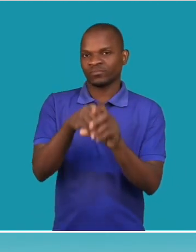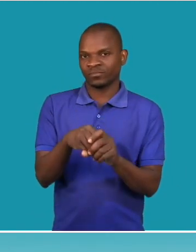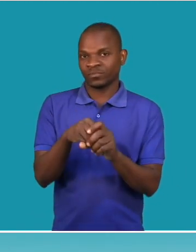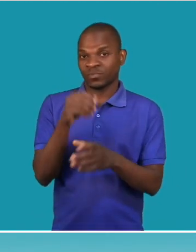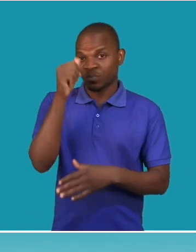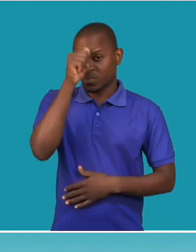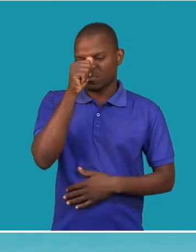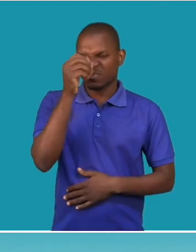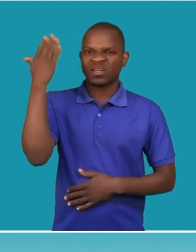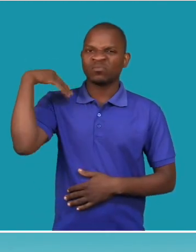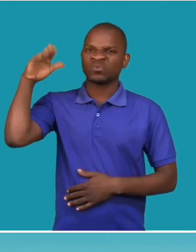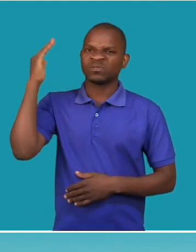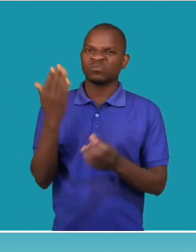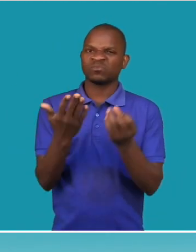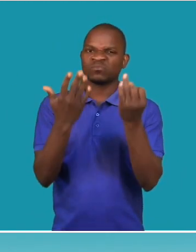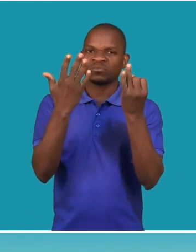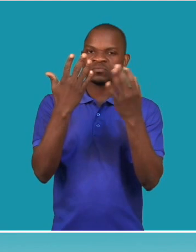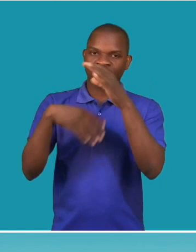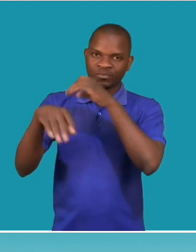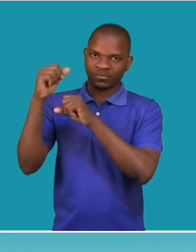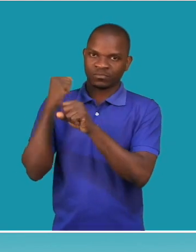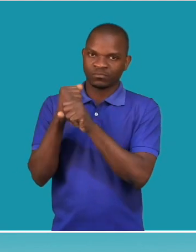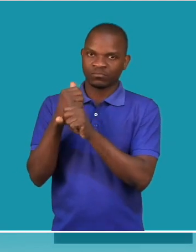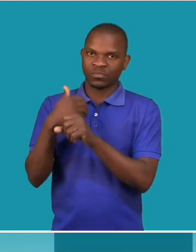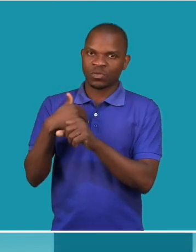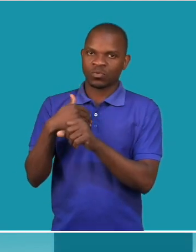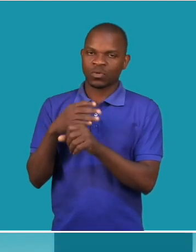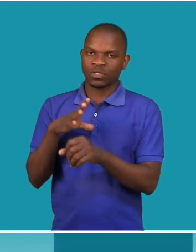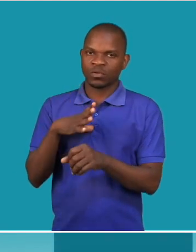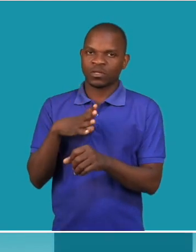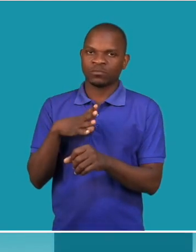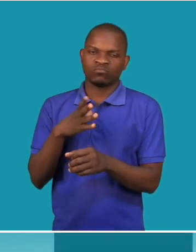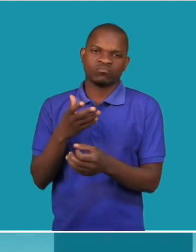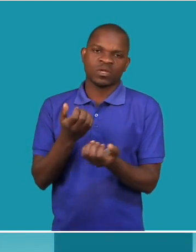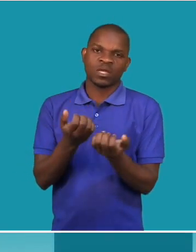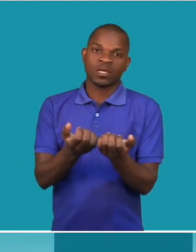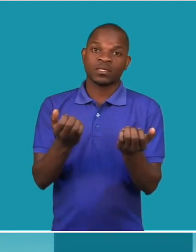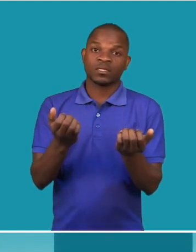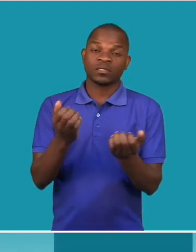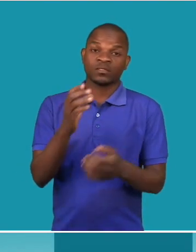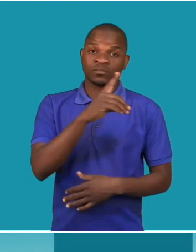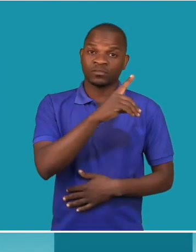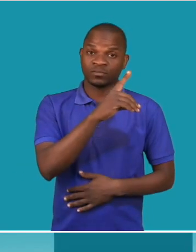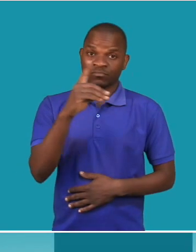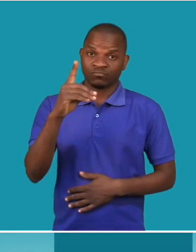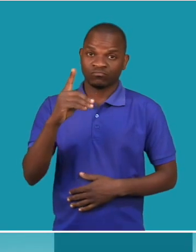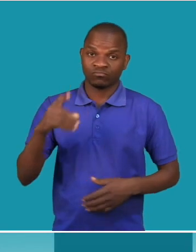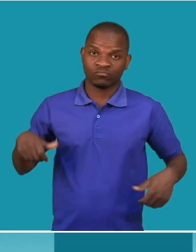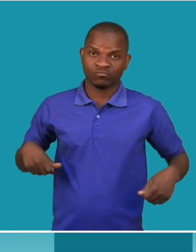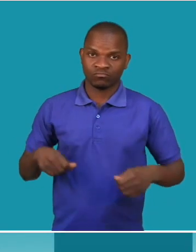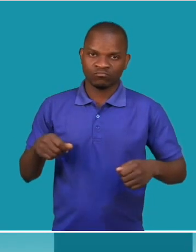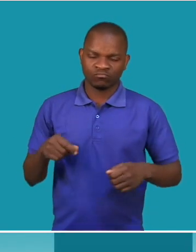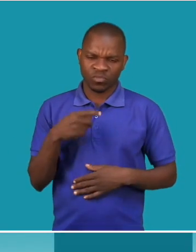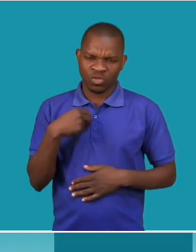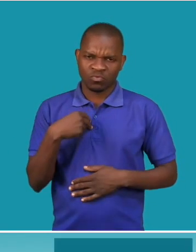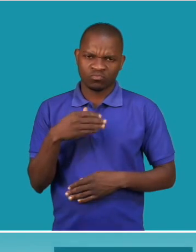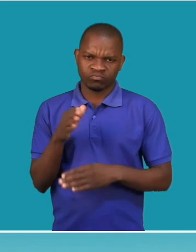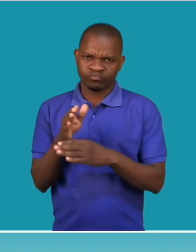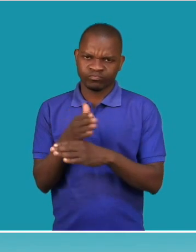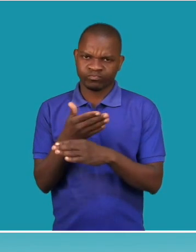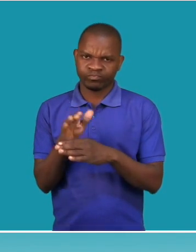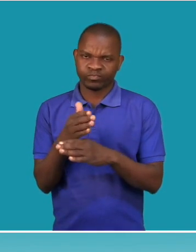uns anos, sete anos atrás, e que trabalhei com uma criança paraplégica. Então, trabalhei na